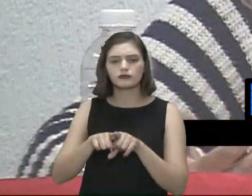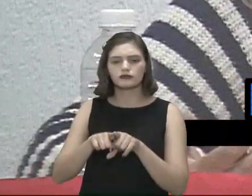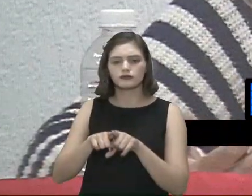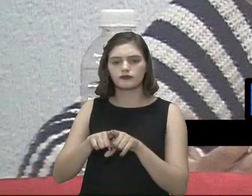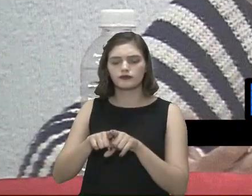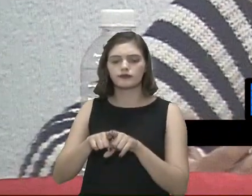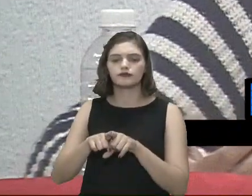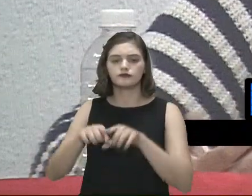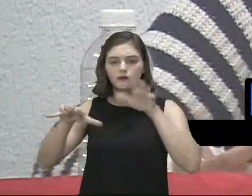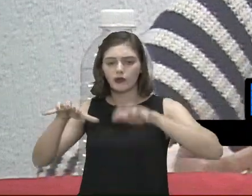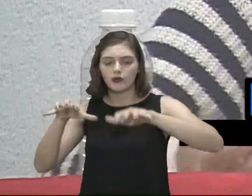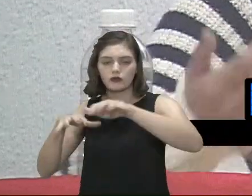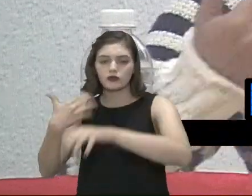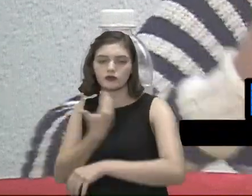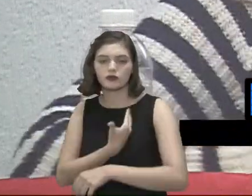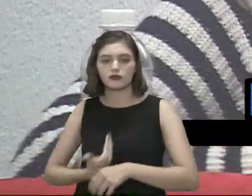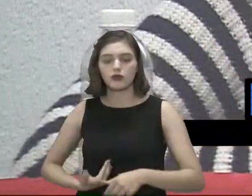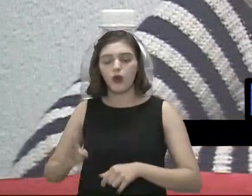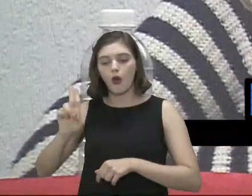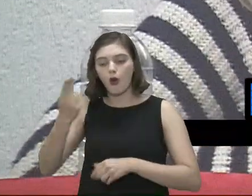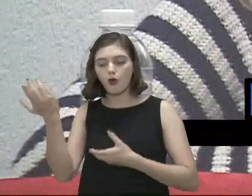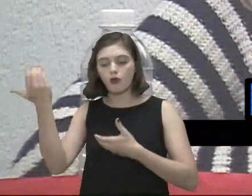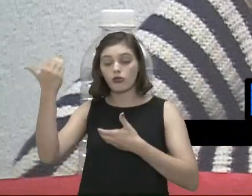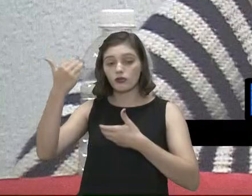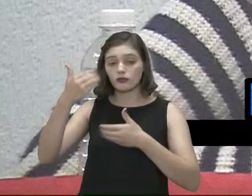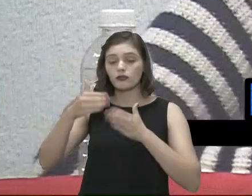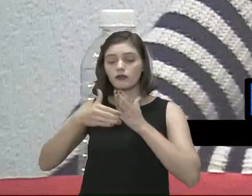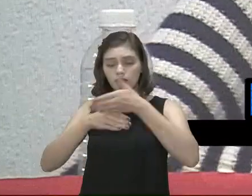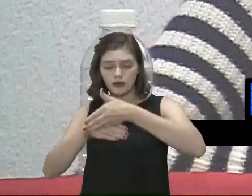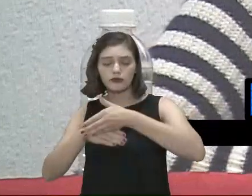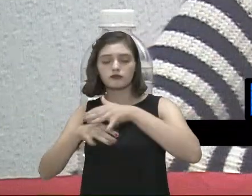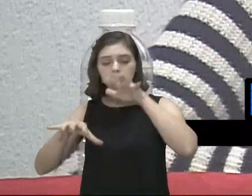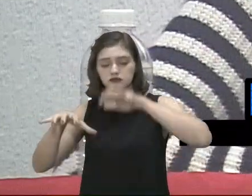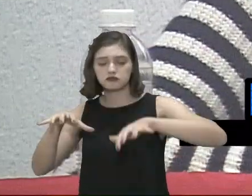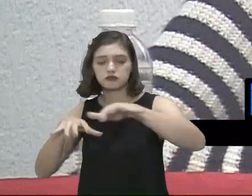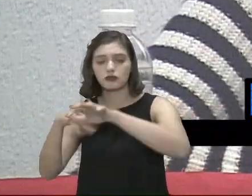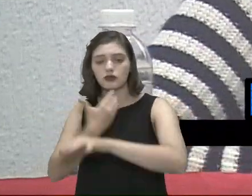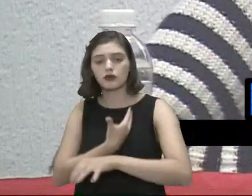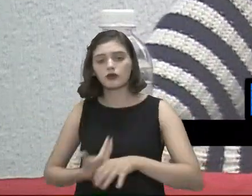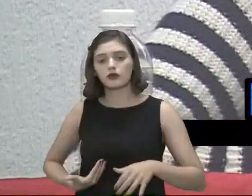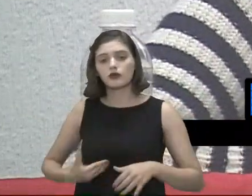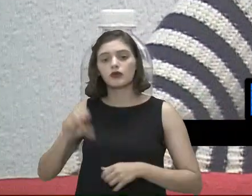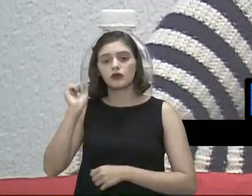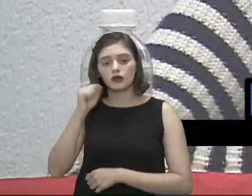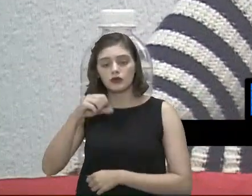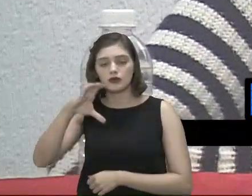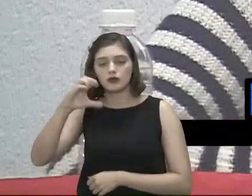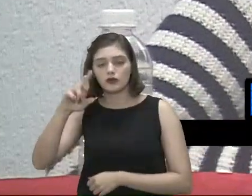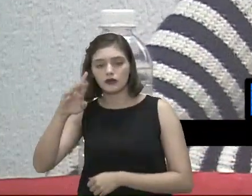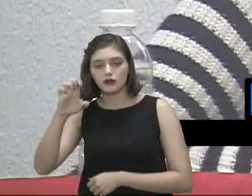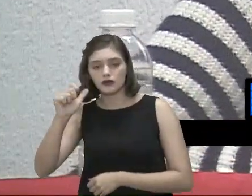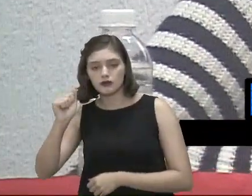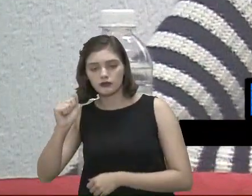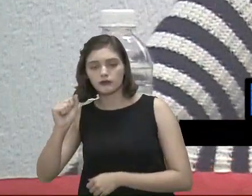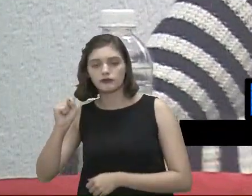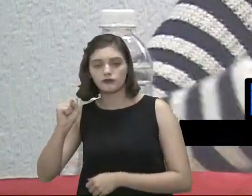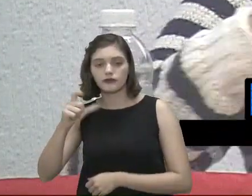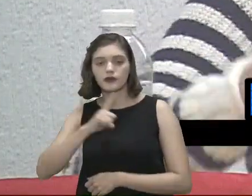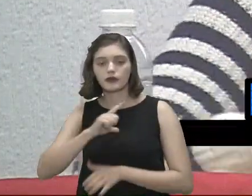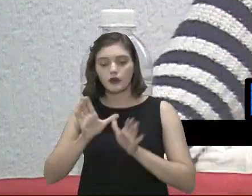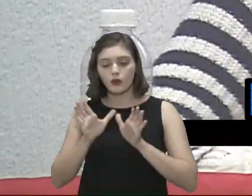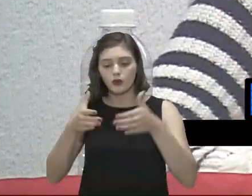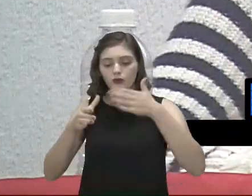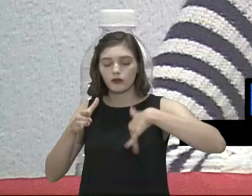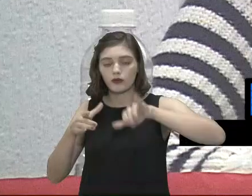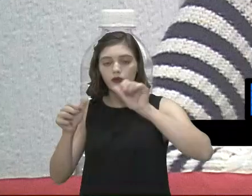das unidades públicas ou dentro das unidades públicas, os nossos equipamentos são os CREAs. Então, lá a gente tem a equipe que